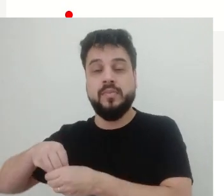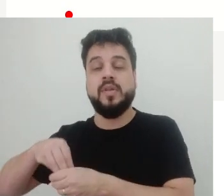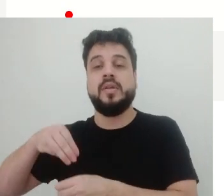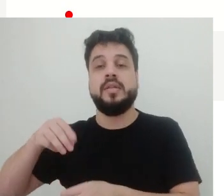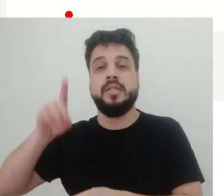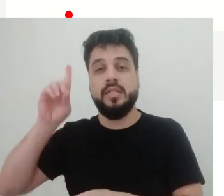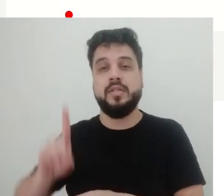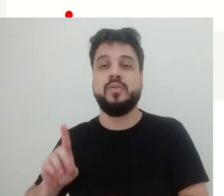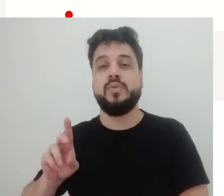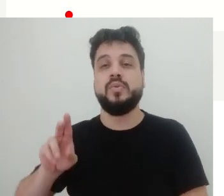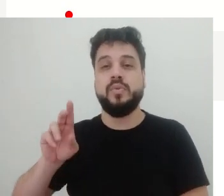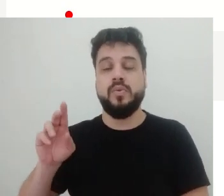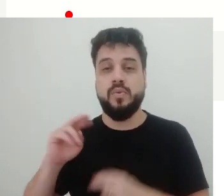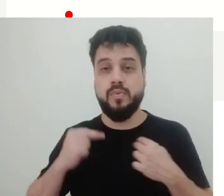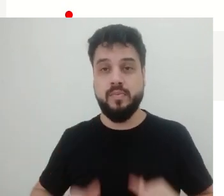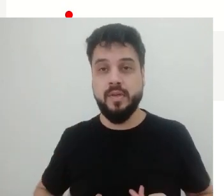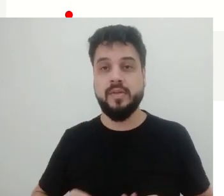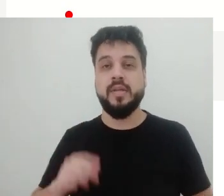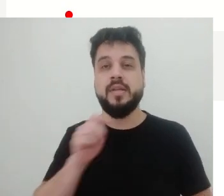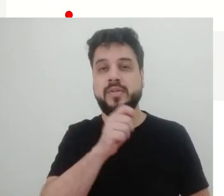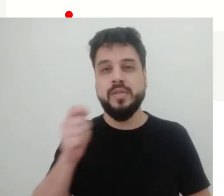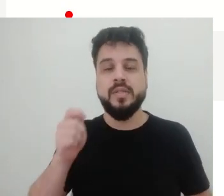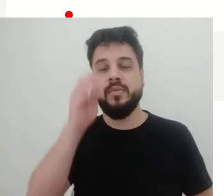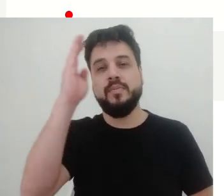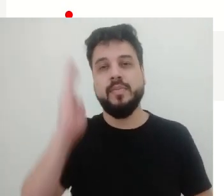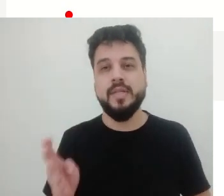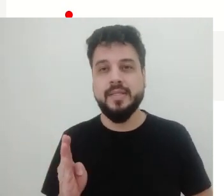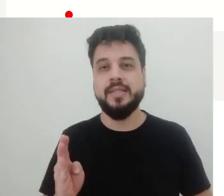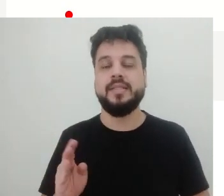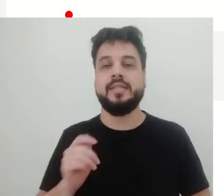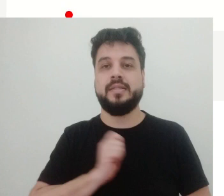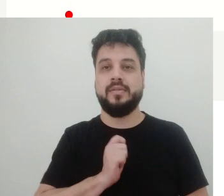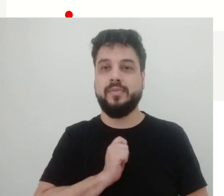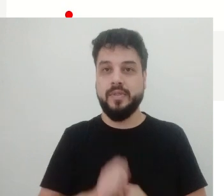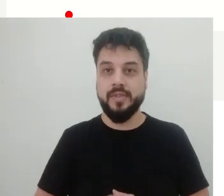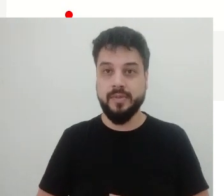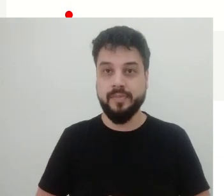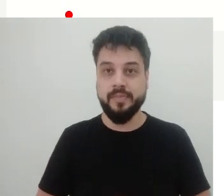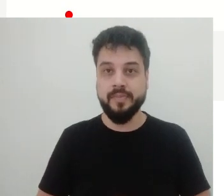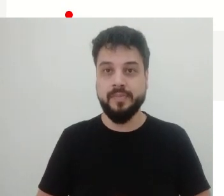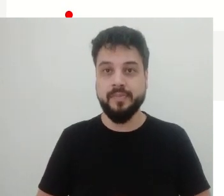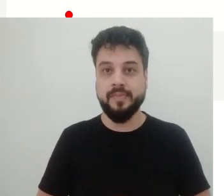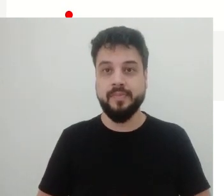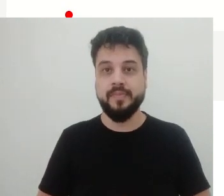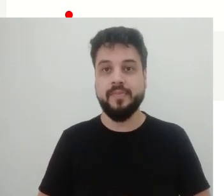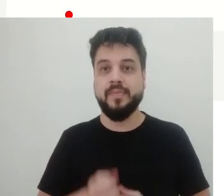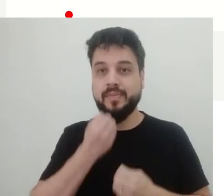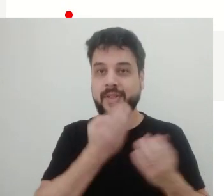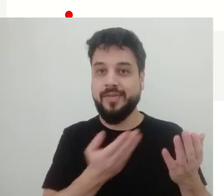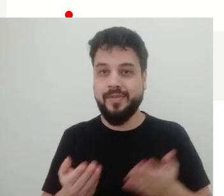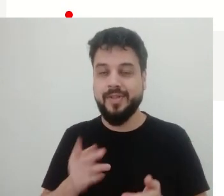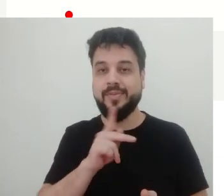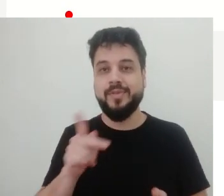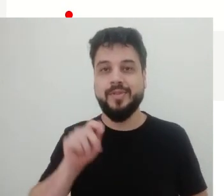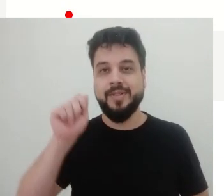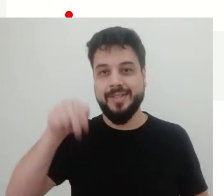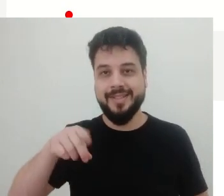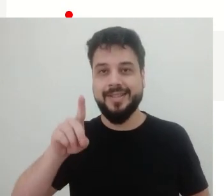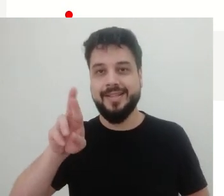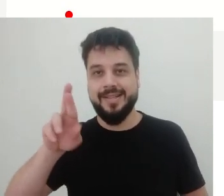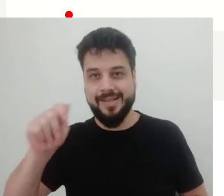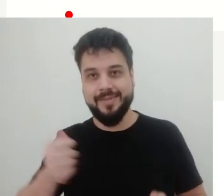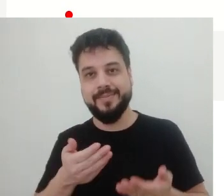palavra. Muito obrigado, Diana, muito obrigado a todos e a todas que estão aí, boa noite. Estou